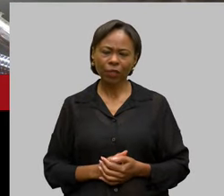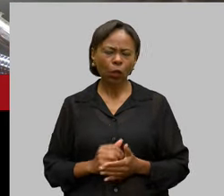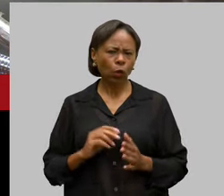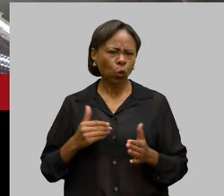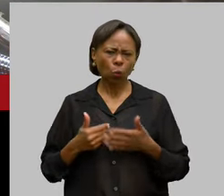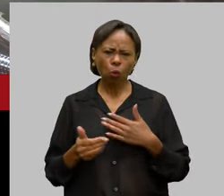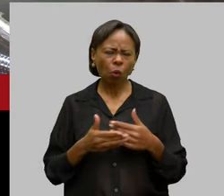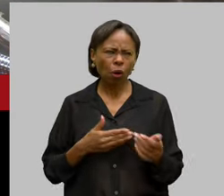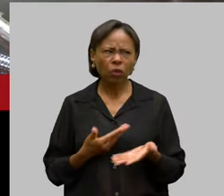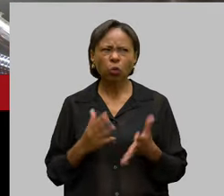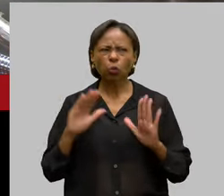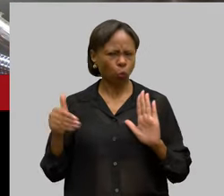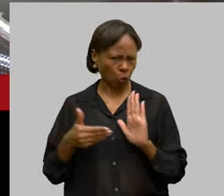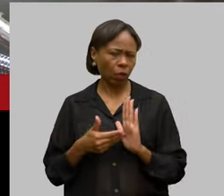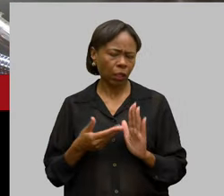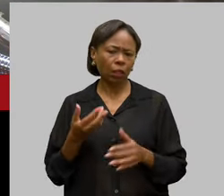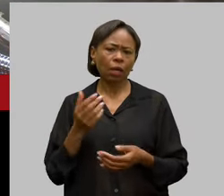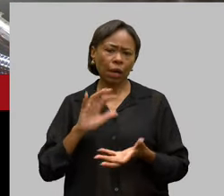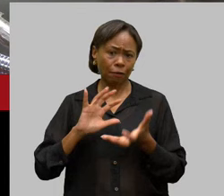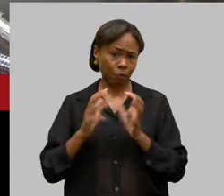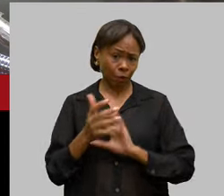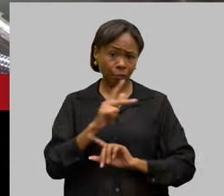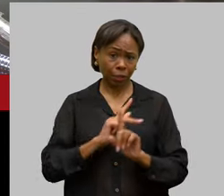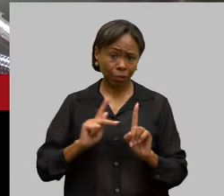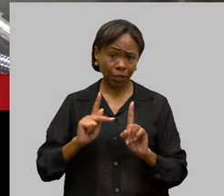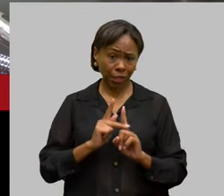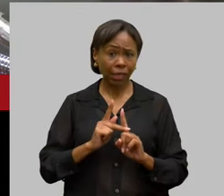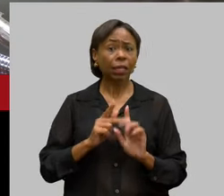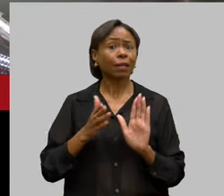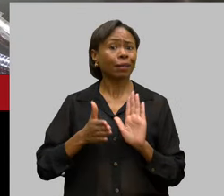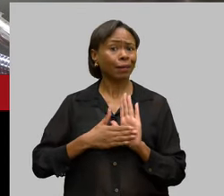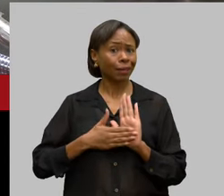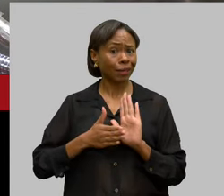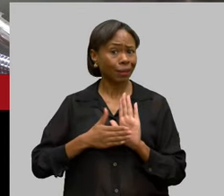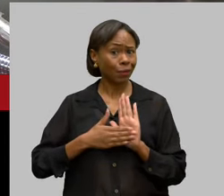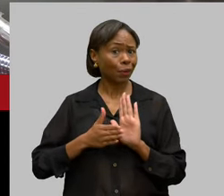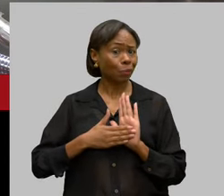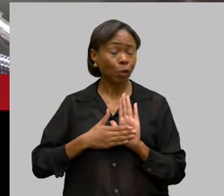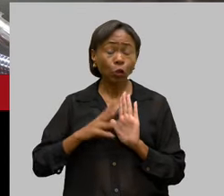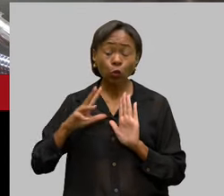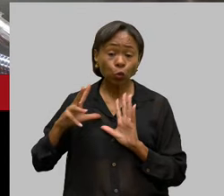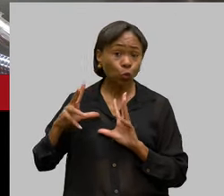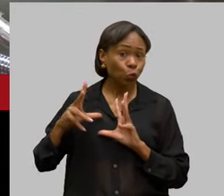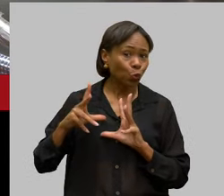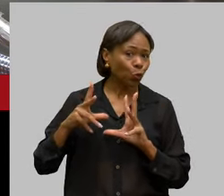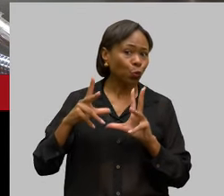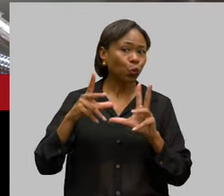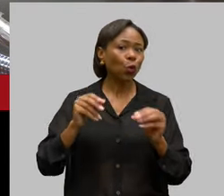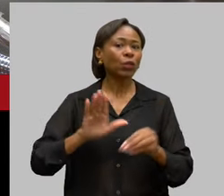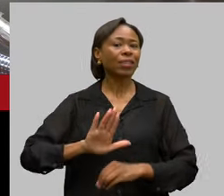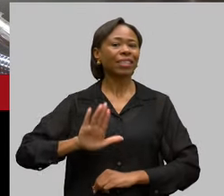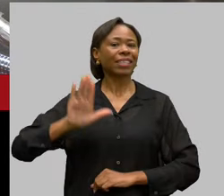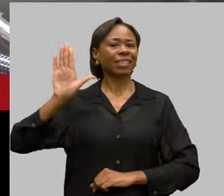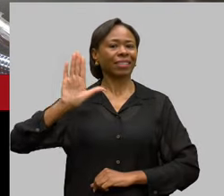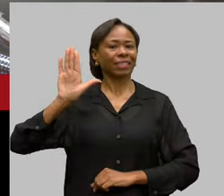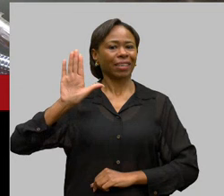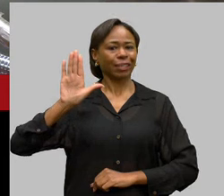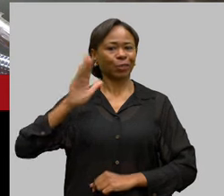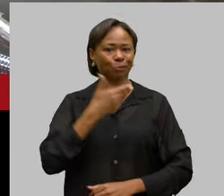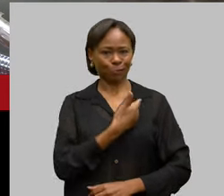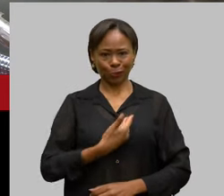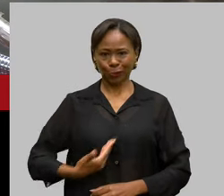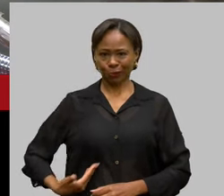reforma da Previdência está na pauta de todos os candidatos a governos só que